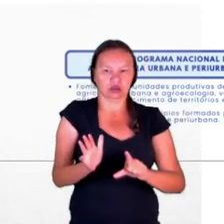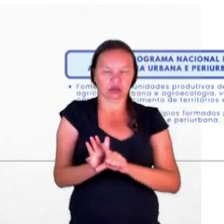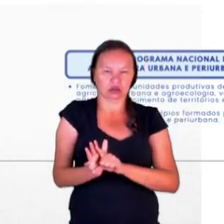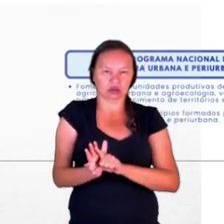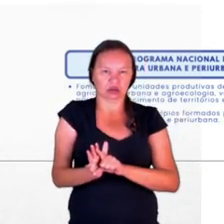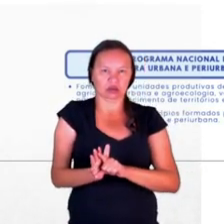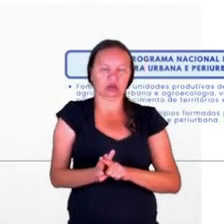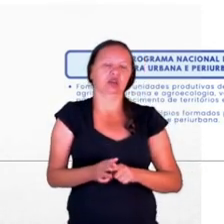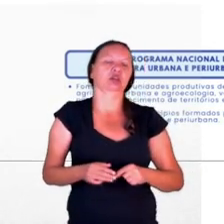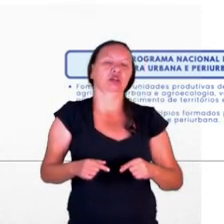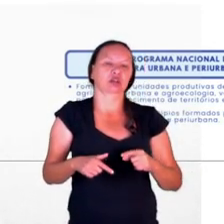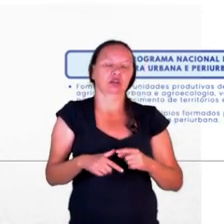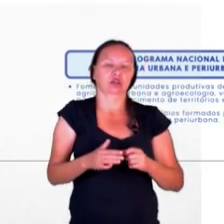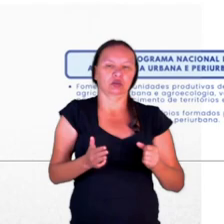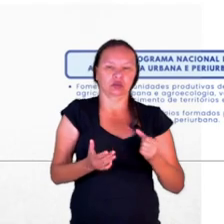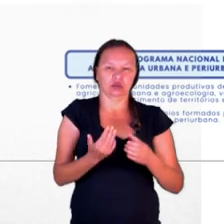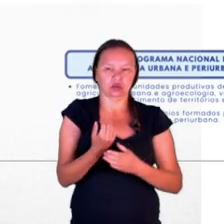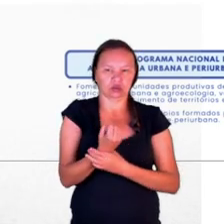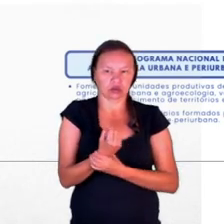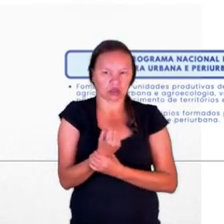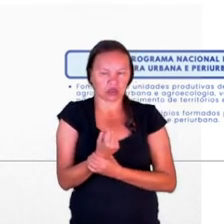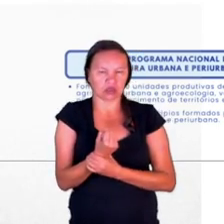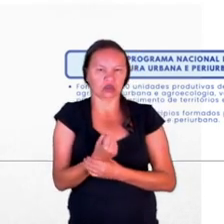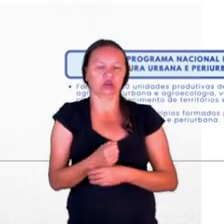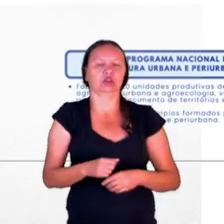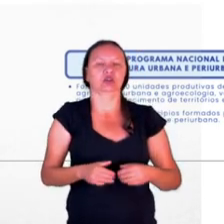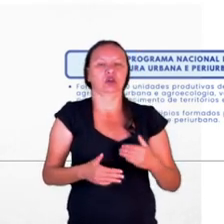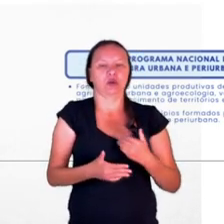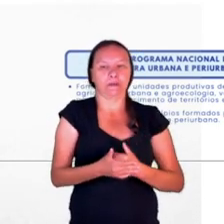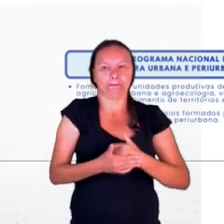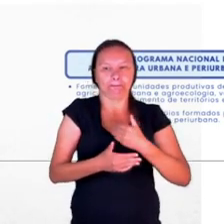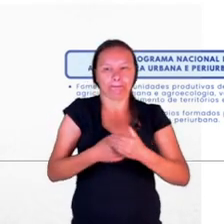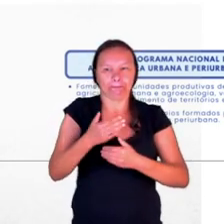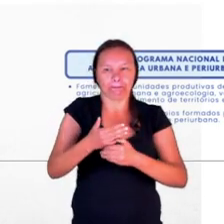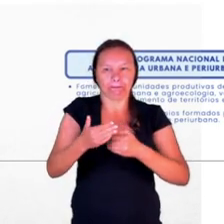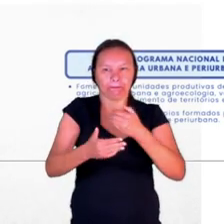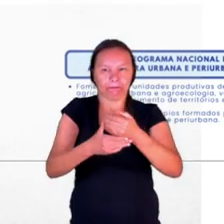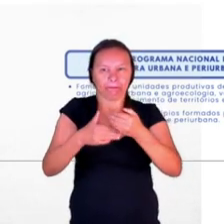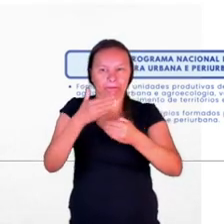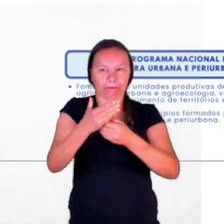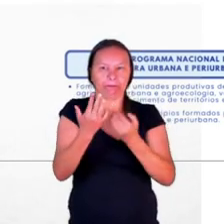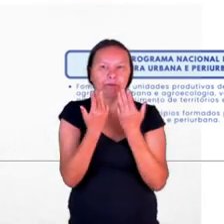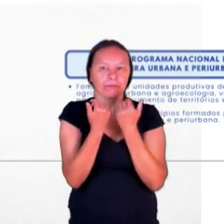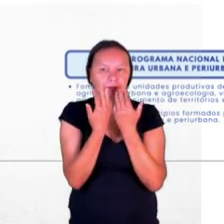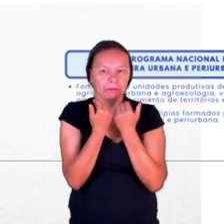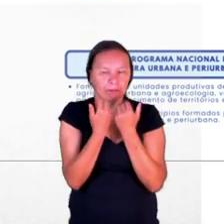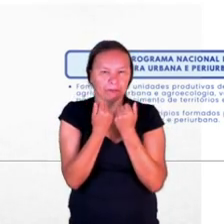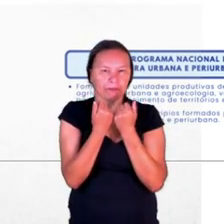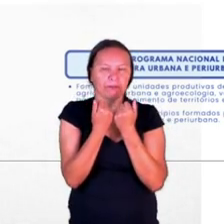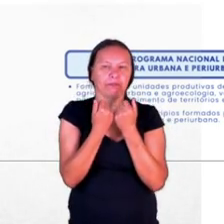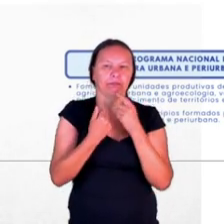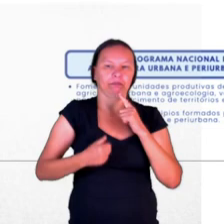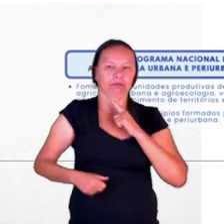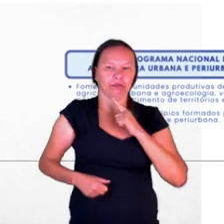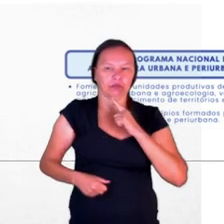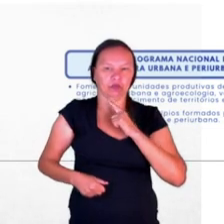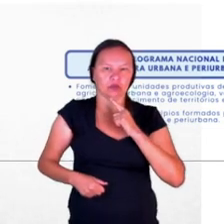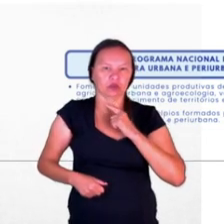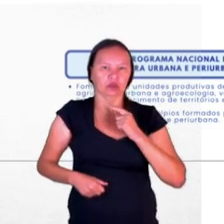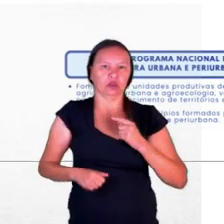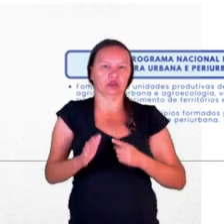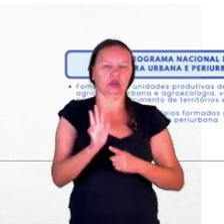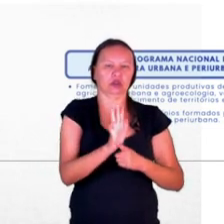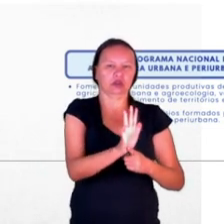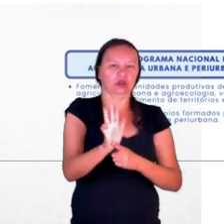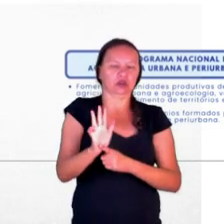relação à garantia do que diz respeito também ao processo eh de consumo então a gente teve esse decreto publicado agora em